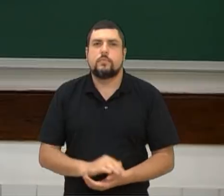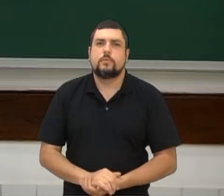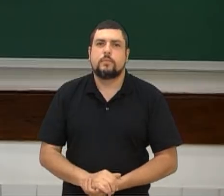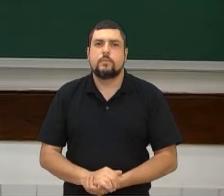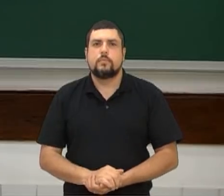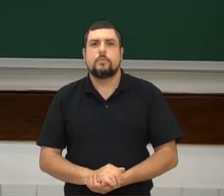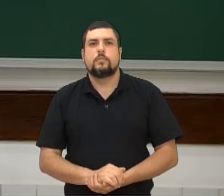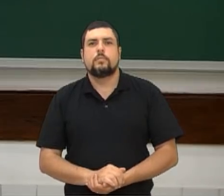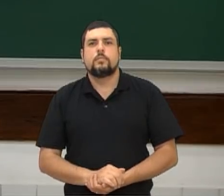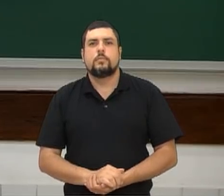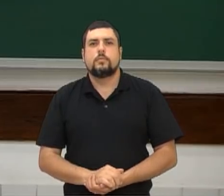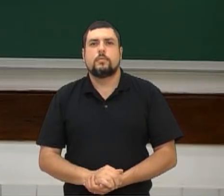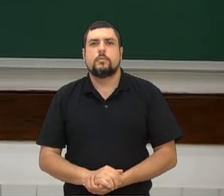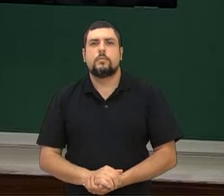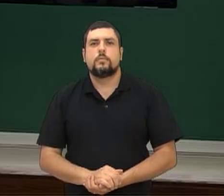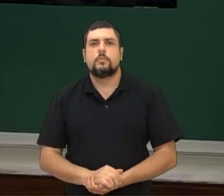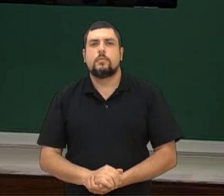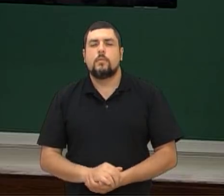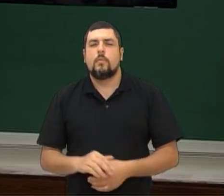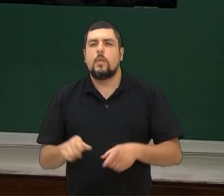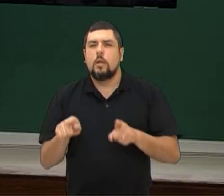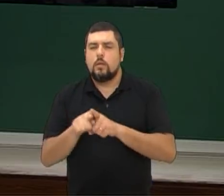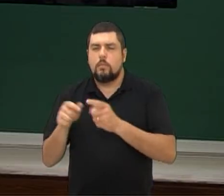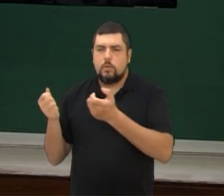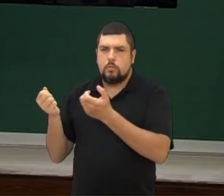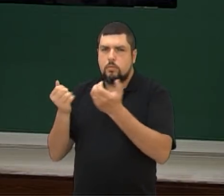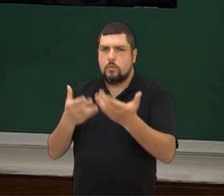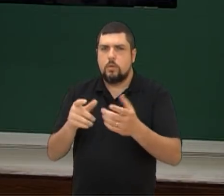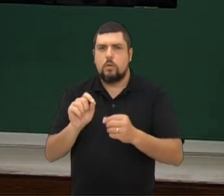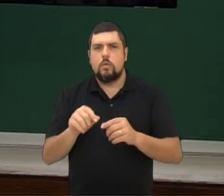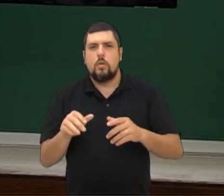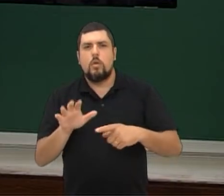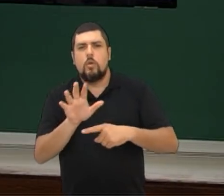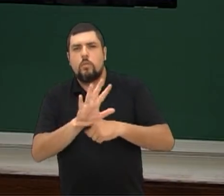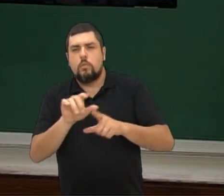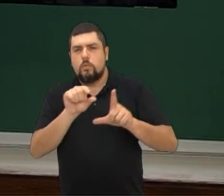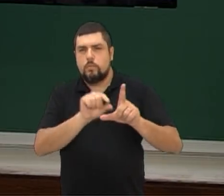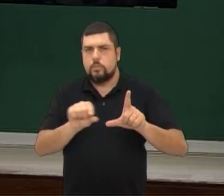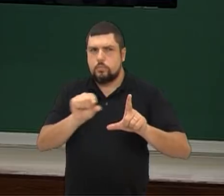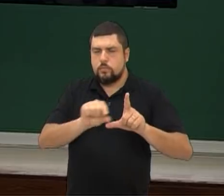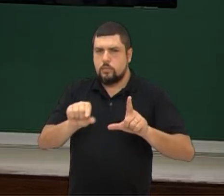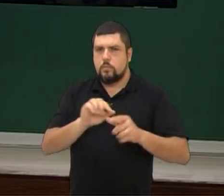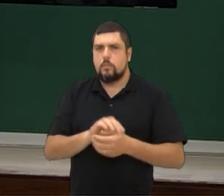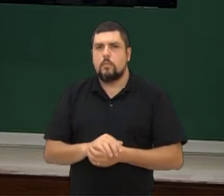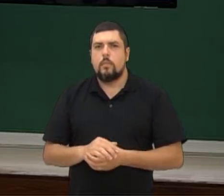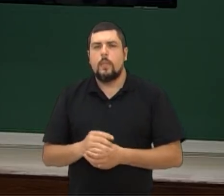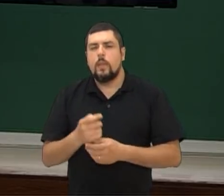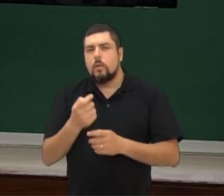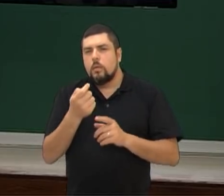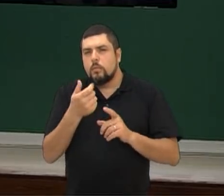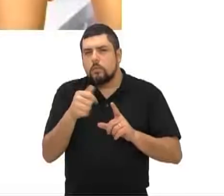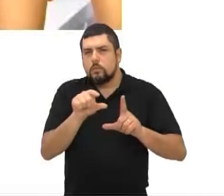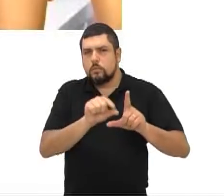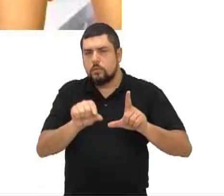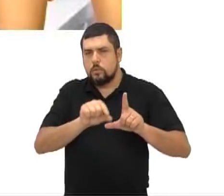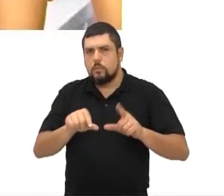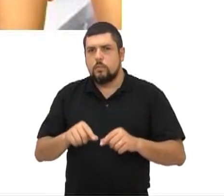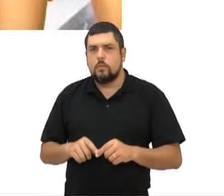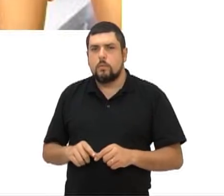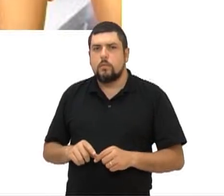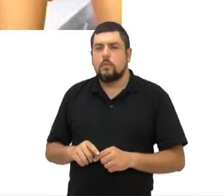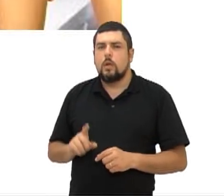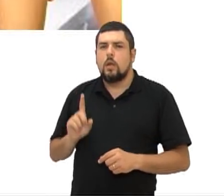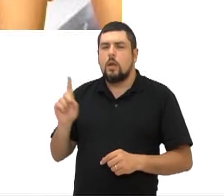diante. Trouxe para vocês a legenda do filme. Um trechinho da legenda do filme. Lá